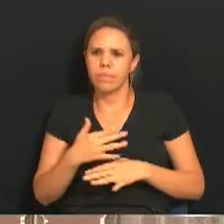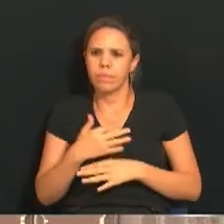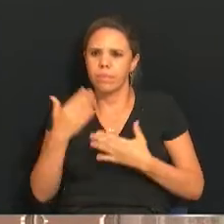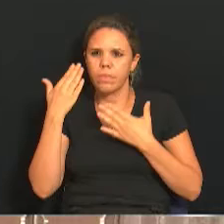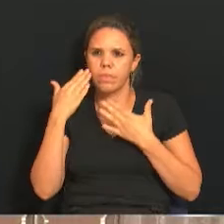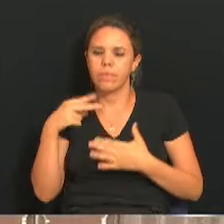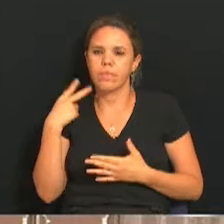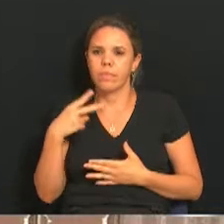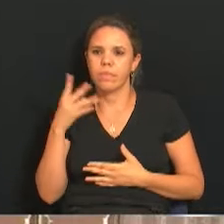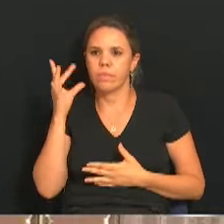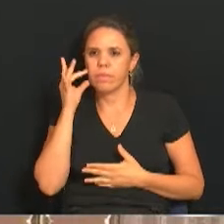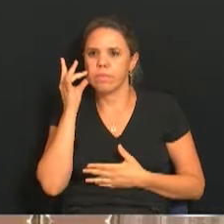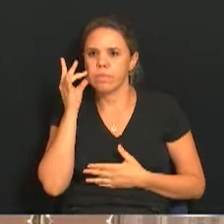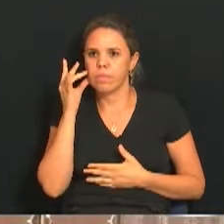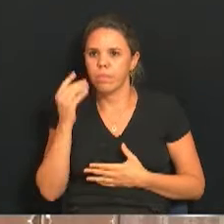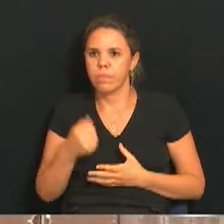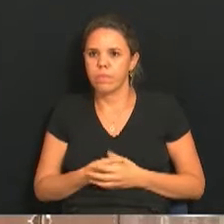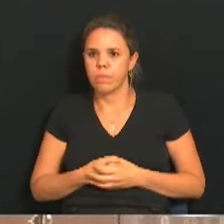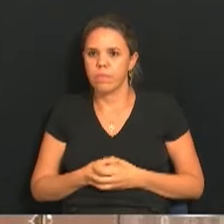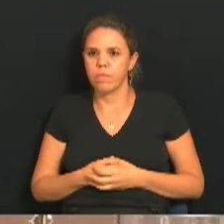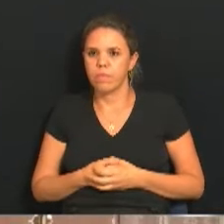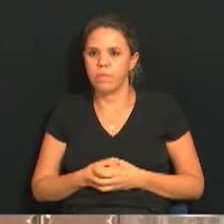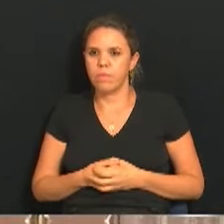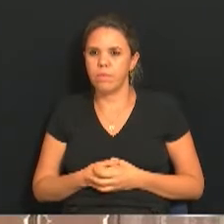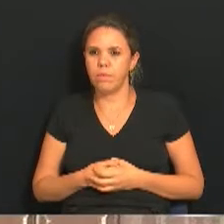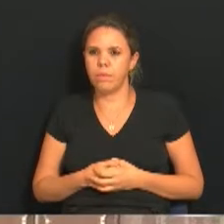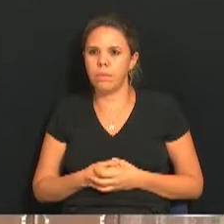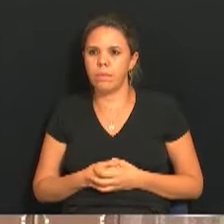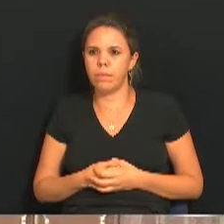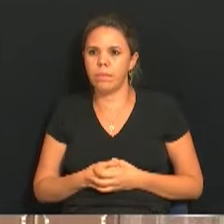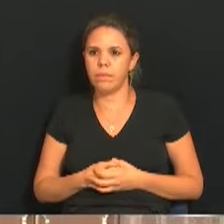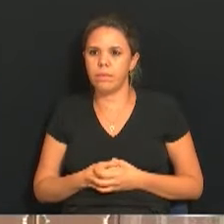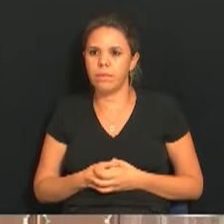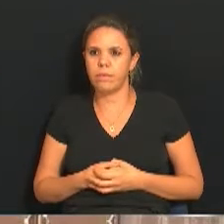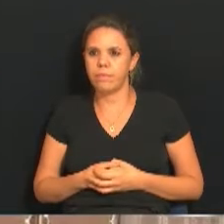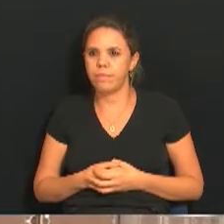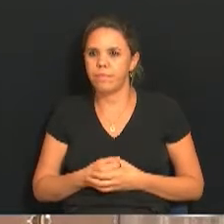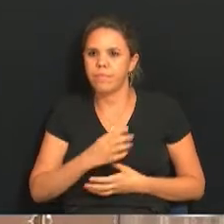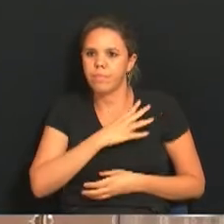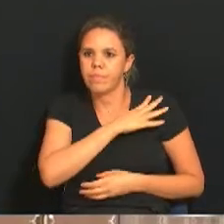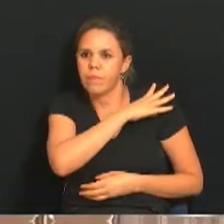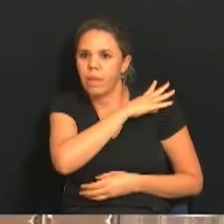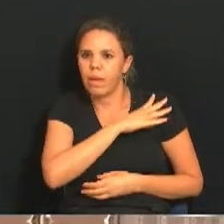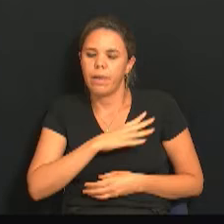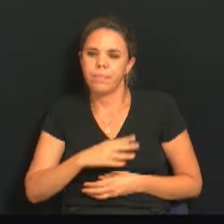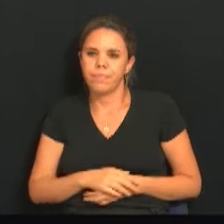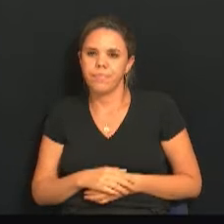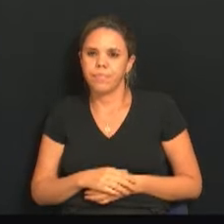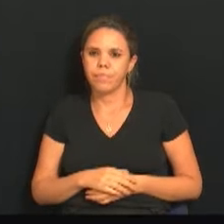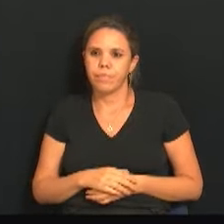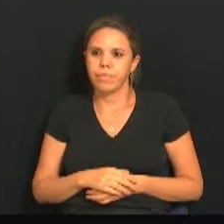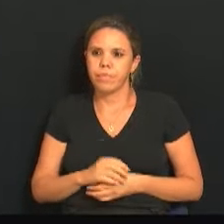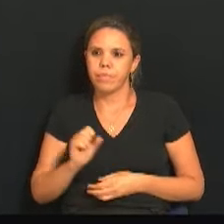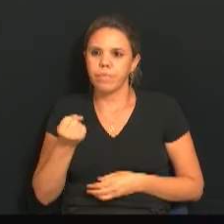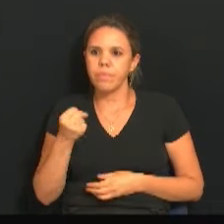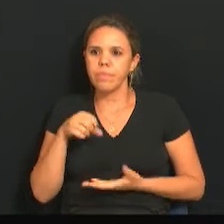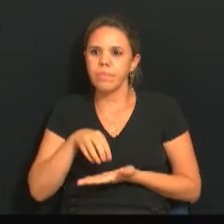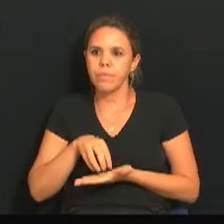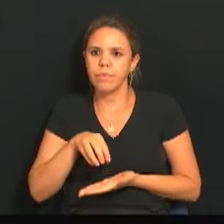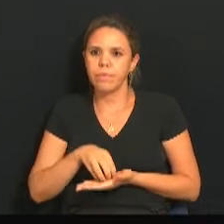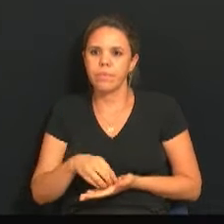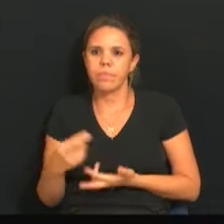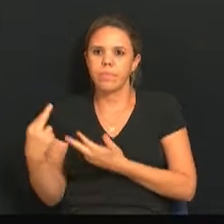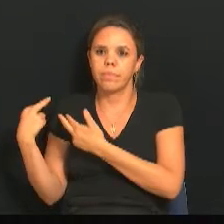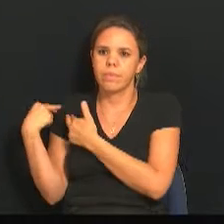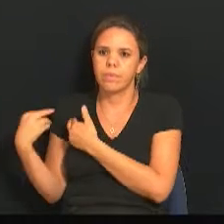pela sua presença. Também agradeço ao Tenente Coronel Adriano Augusto Leão, que é o comandante do 8º Batalhão, que é responsável, é o